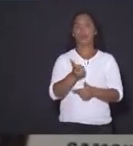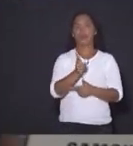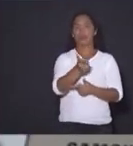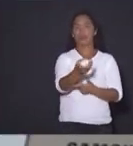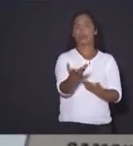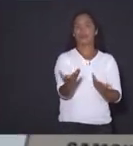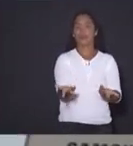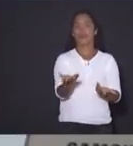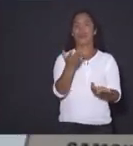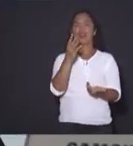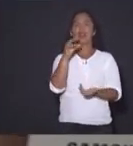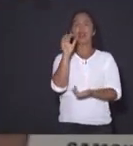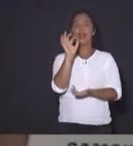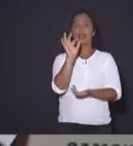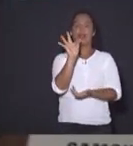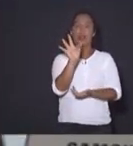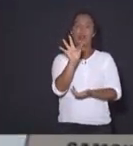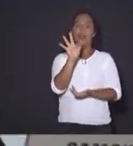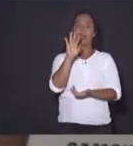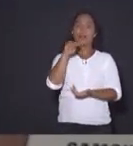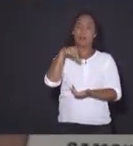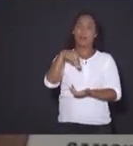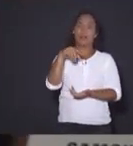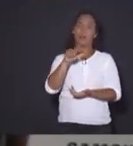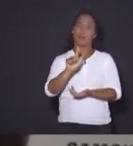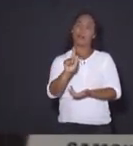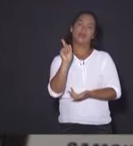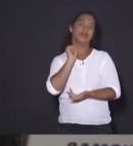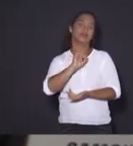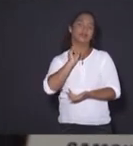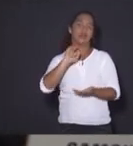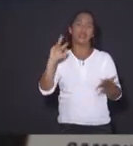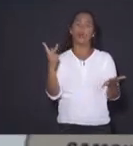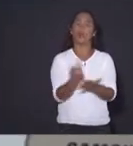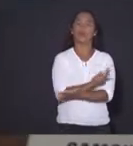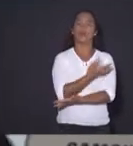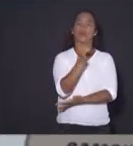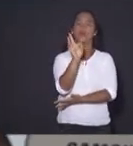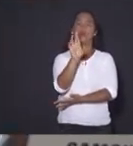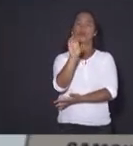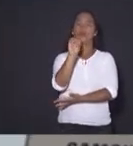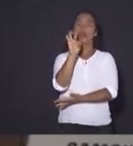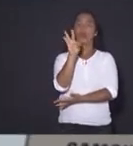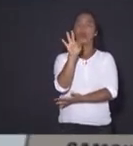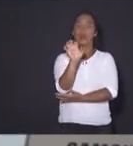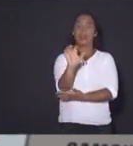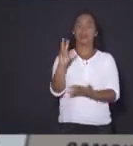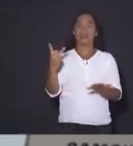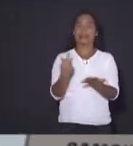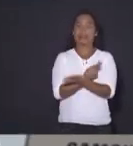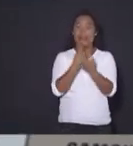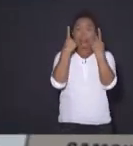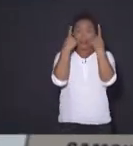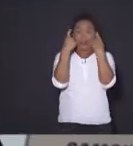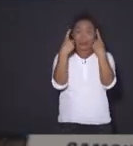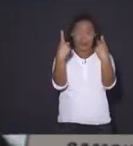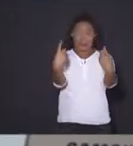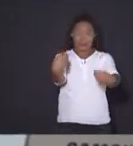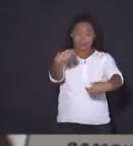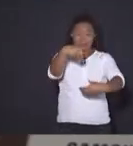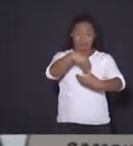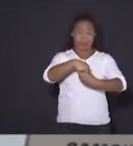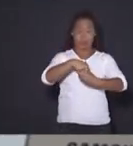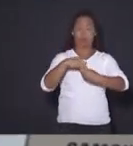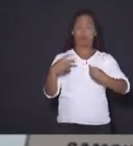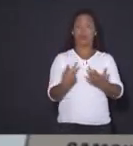trote da ufmg por exemplo que foi extremamente né ele consegue juntar uma série de violências numa só né que é você